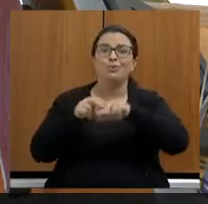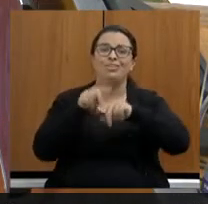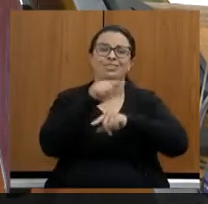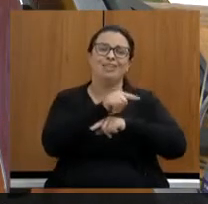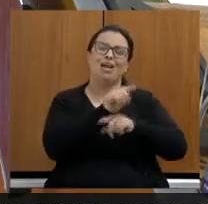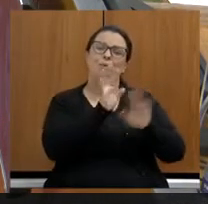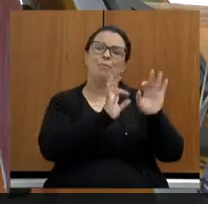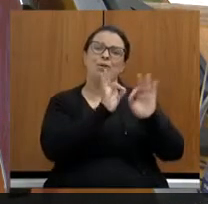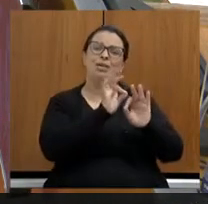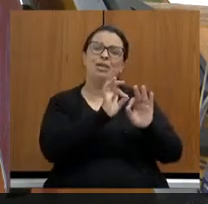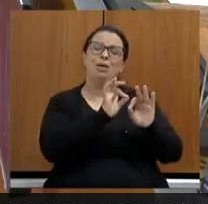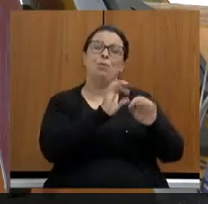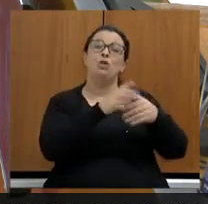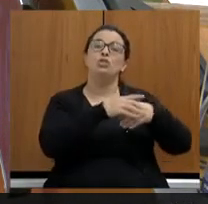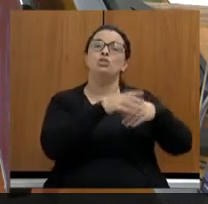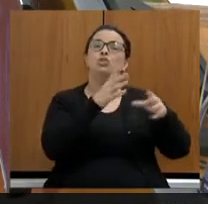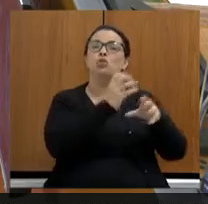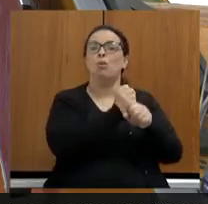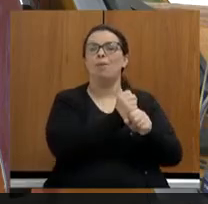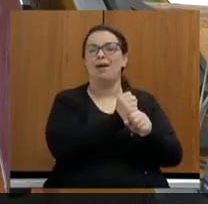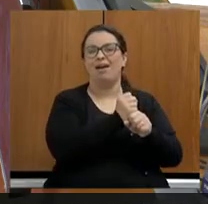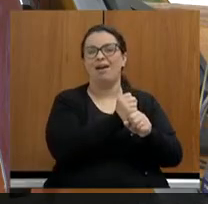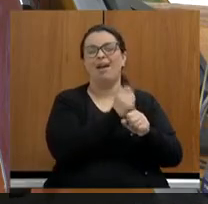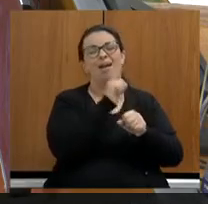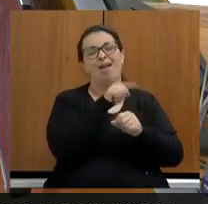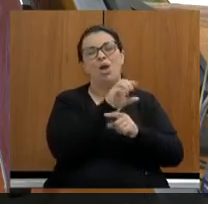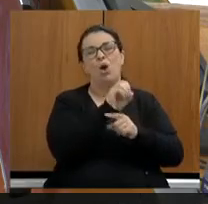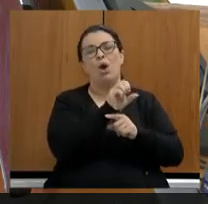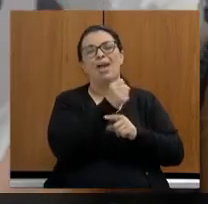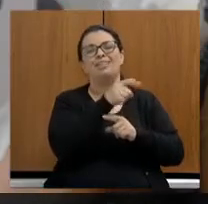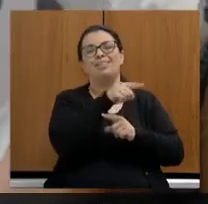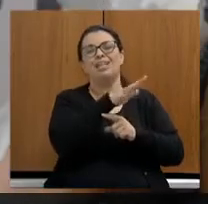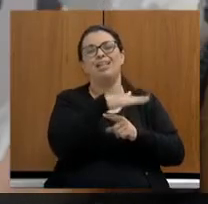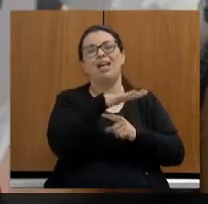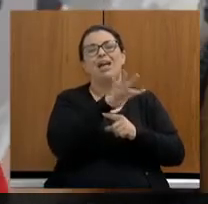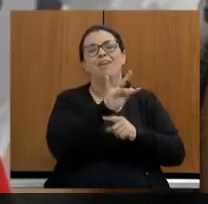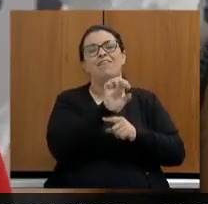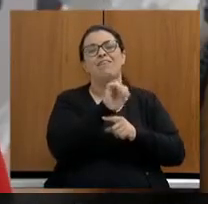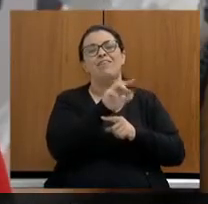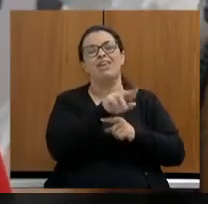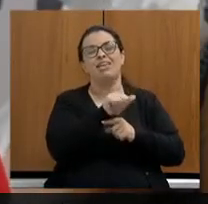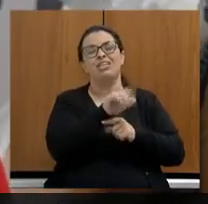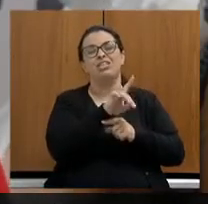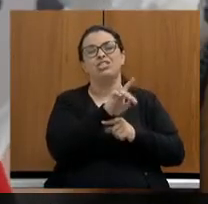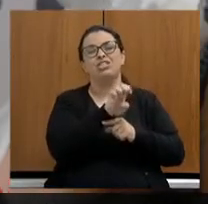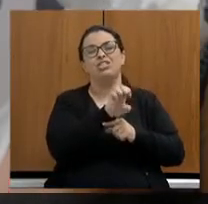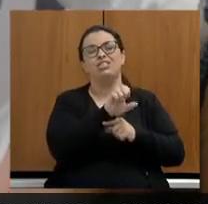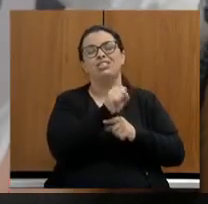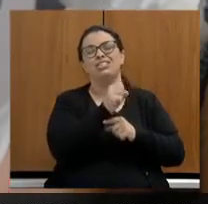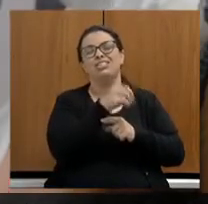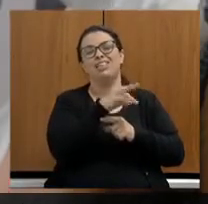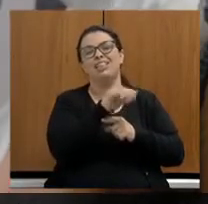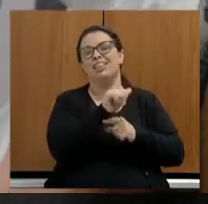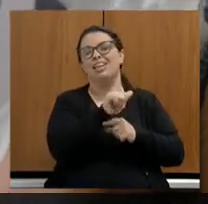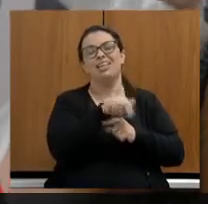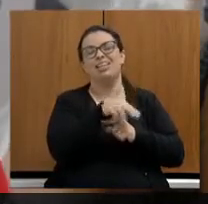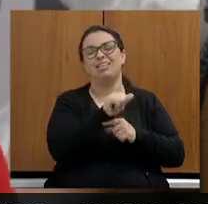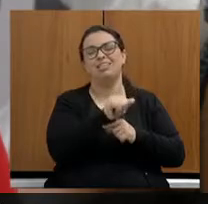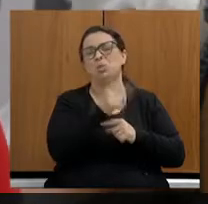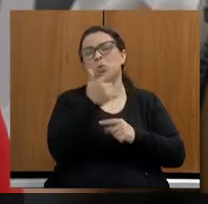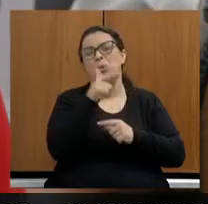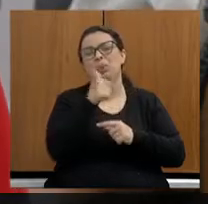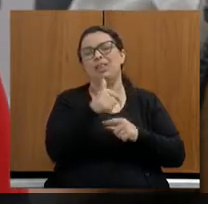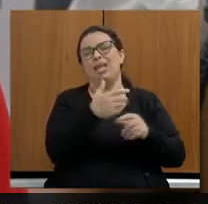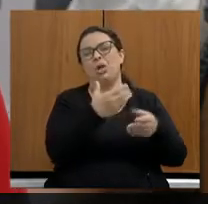ser e se lá de Feira de Santana e que vai contratar os seus próprios profissionais não tem efetivo de concurso público Então as coisas